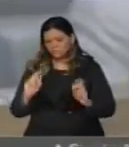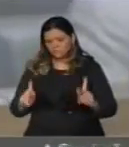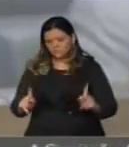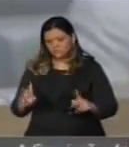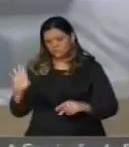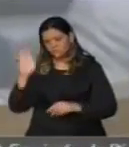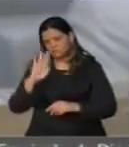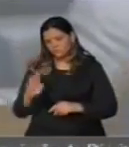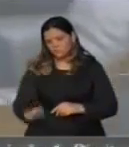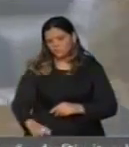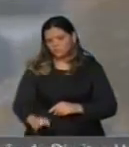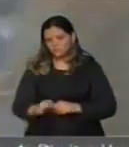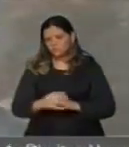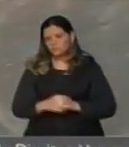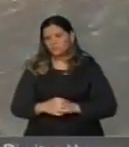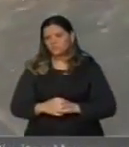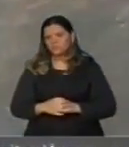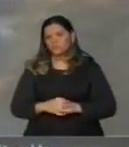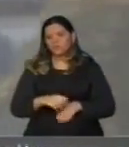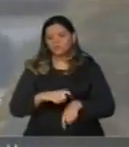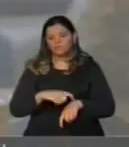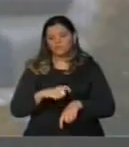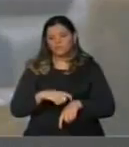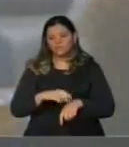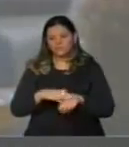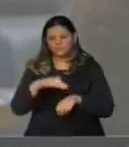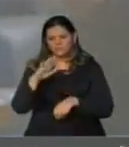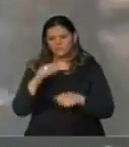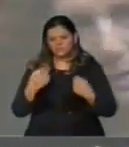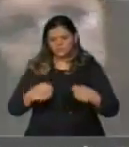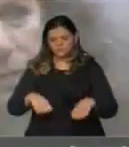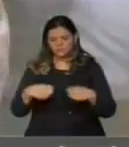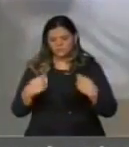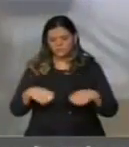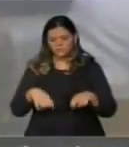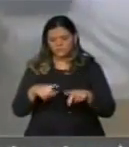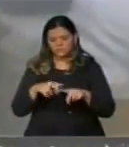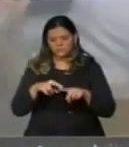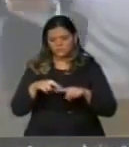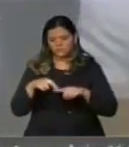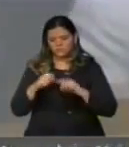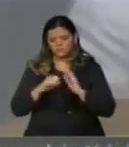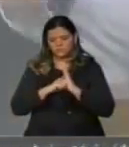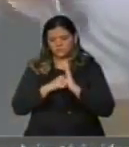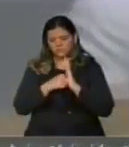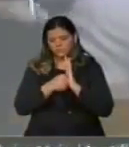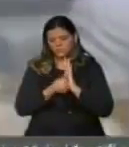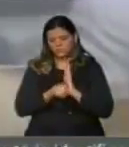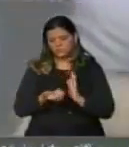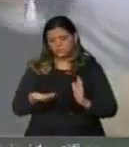brasileiros, exatamente no momento que ele mais precisa. Por isso, nós vamos obstruir, porque